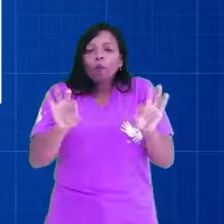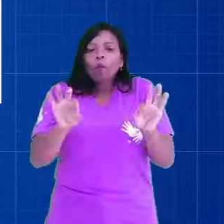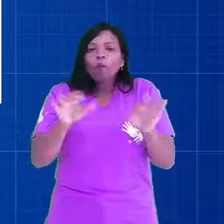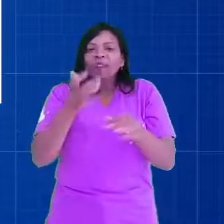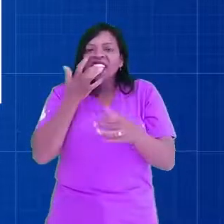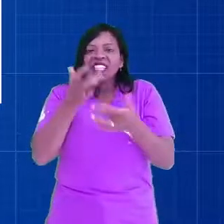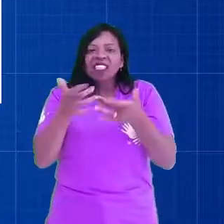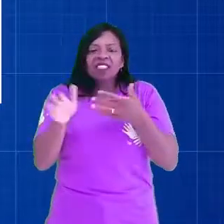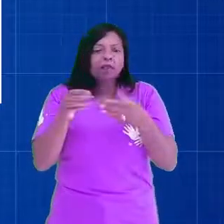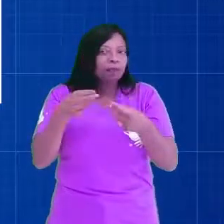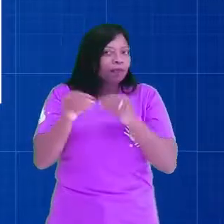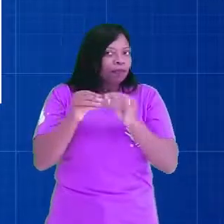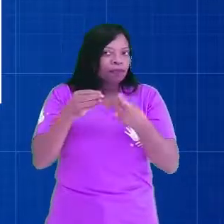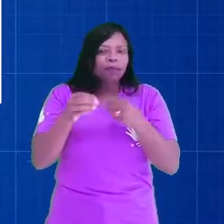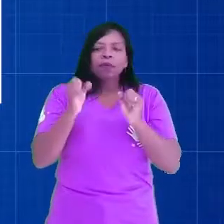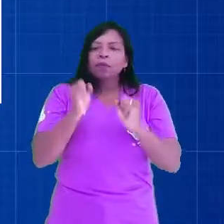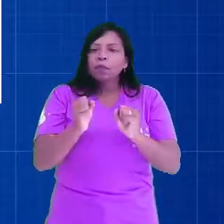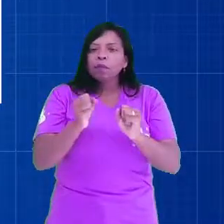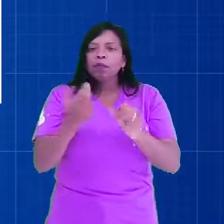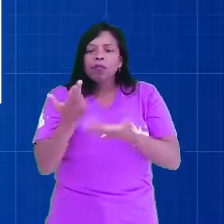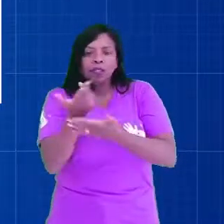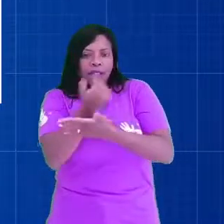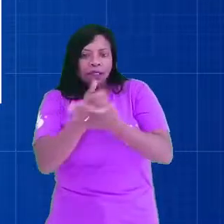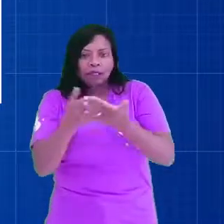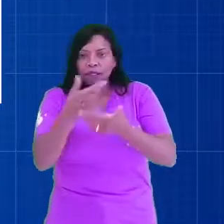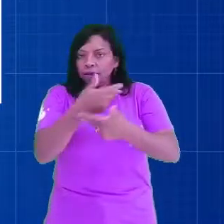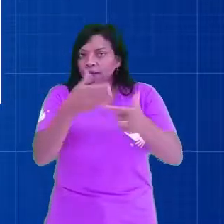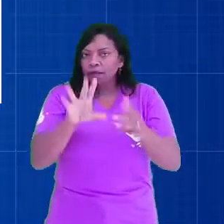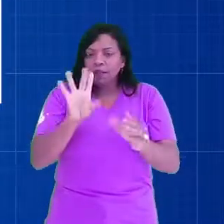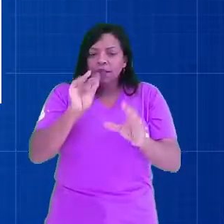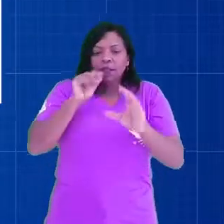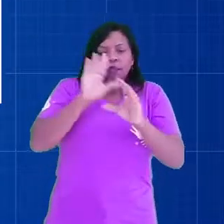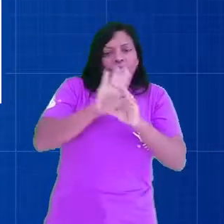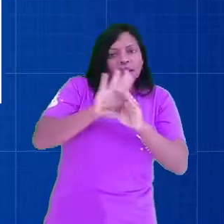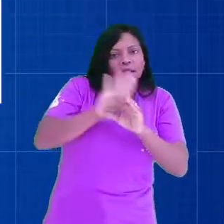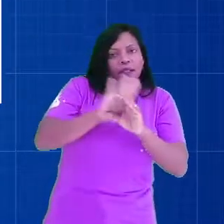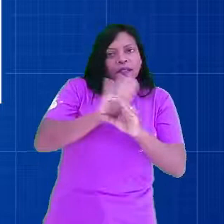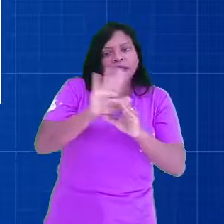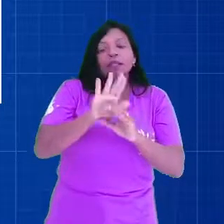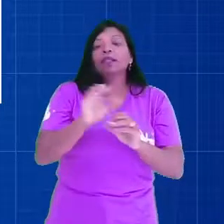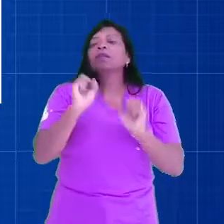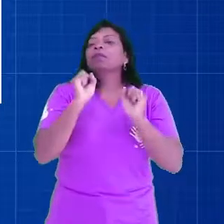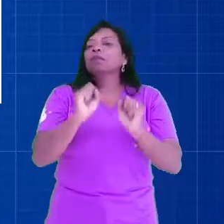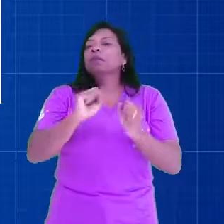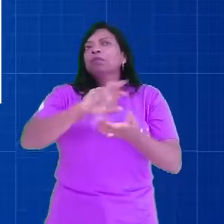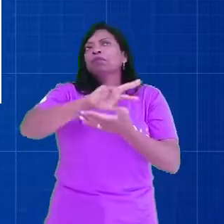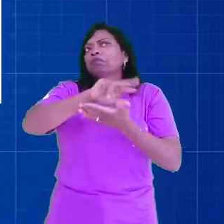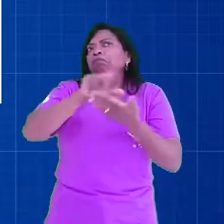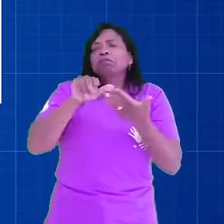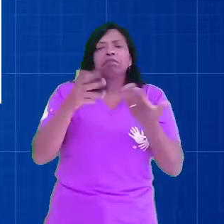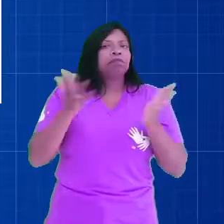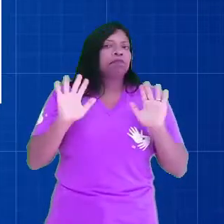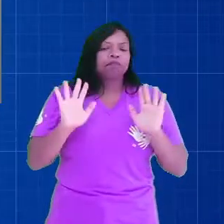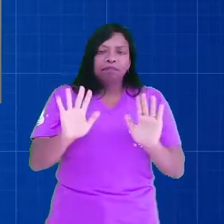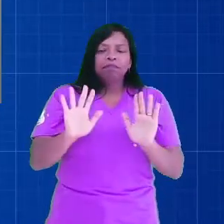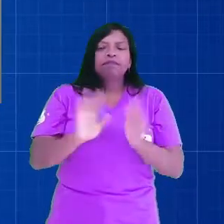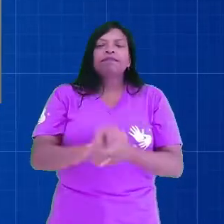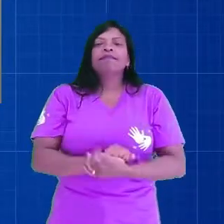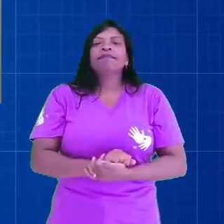as imagens ali dentro. E mais, você pode fazer também de outras formas.